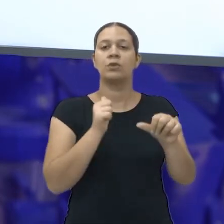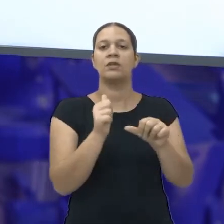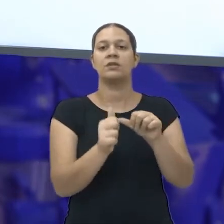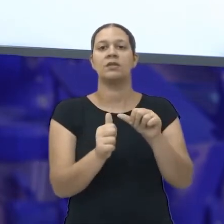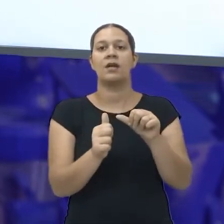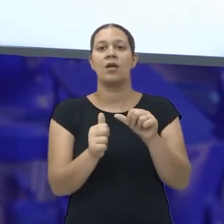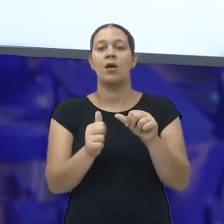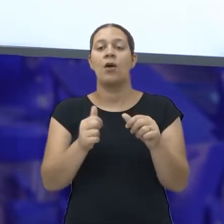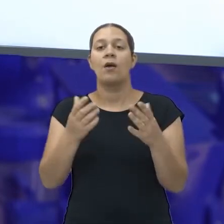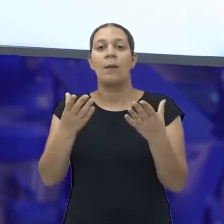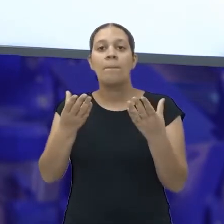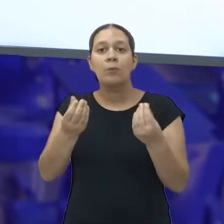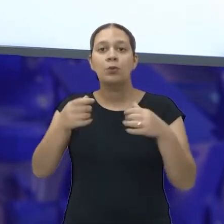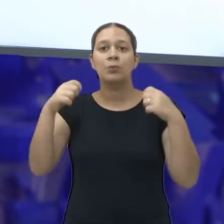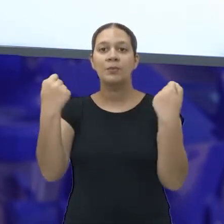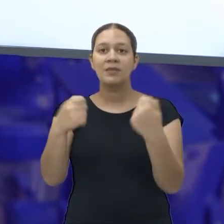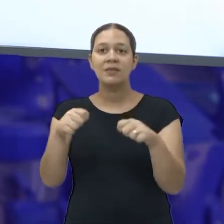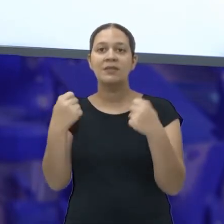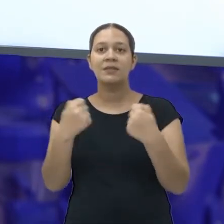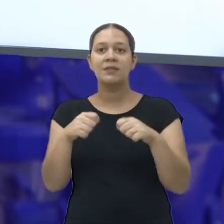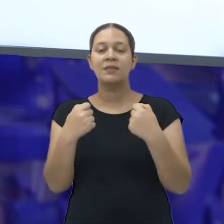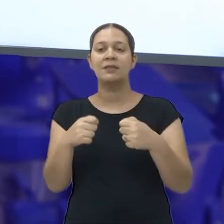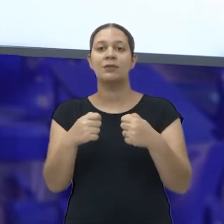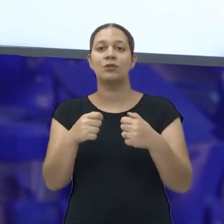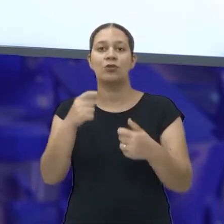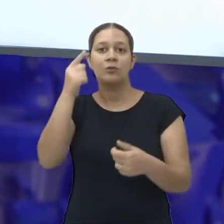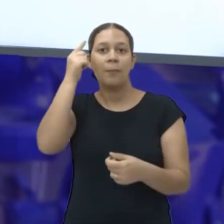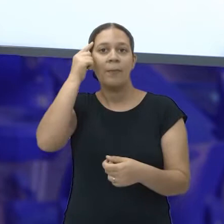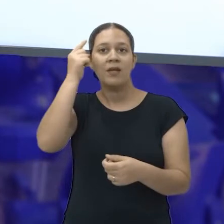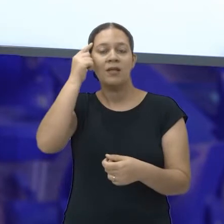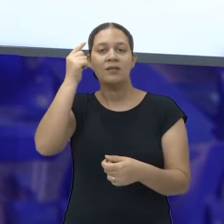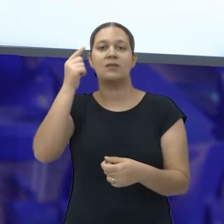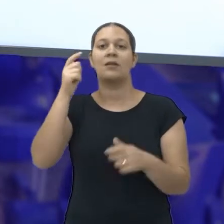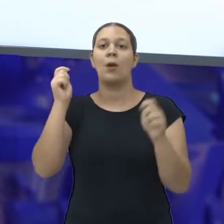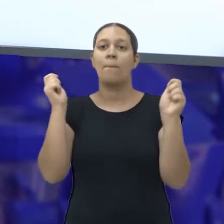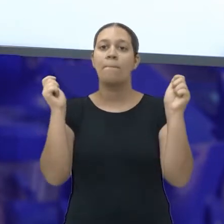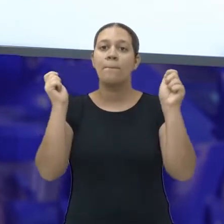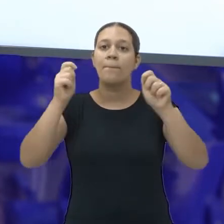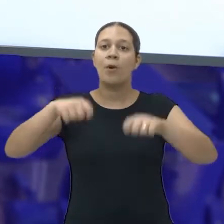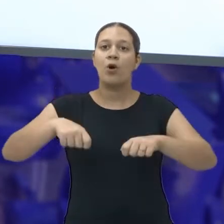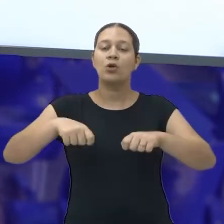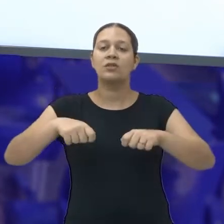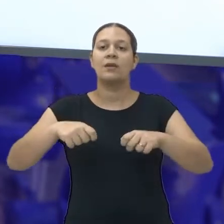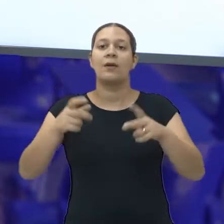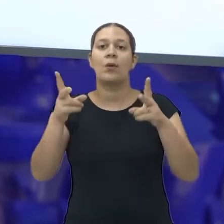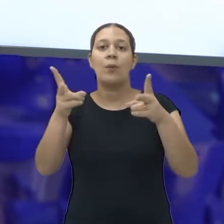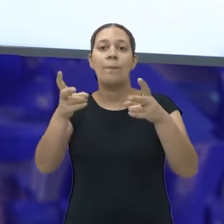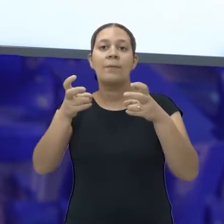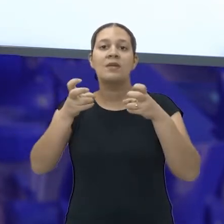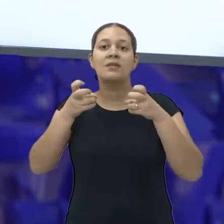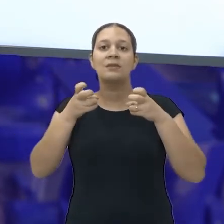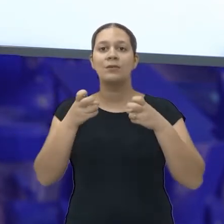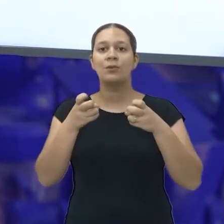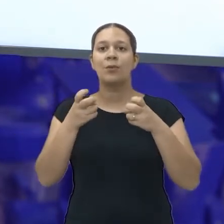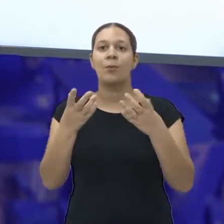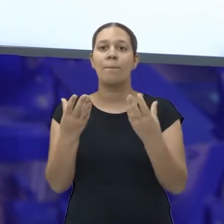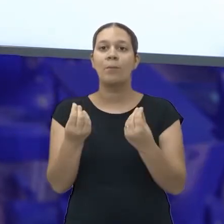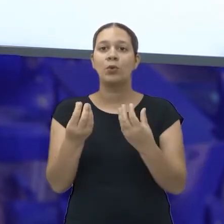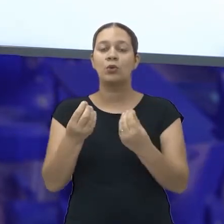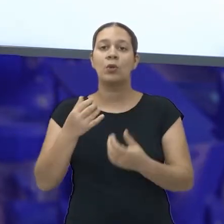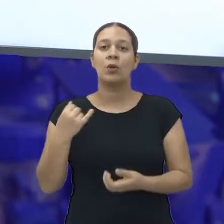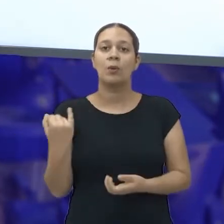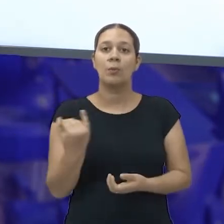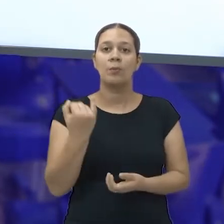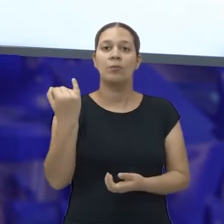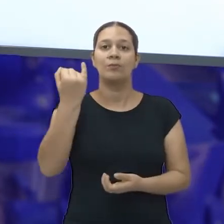reconstrução. E é muito necessário que a gente reflita sobre ela, para que a gente possa perceber que é muito importante